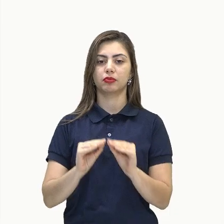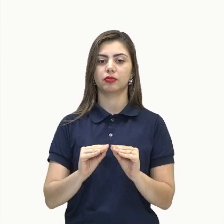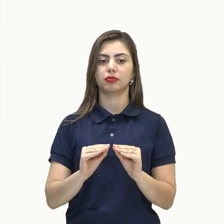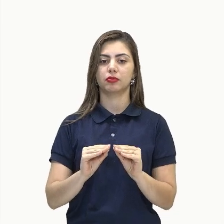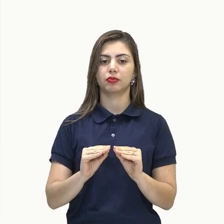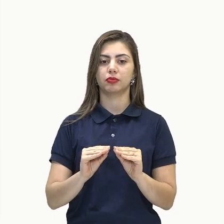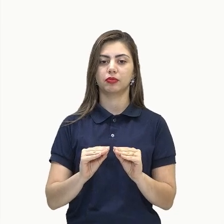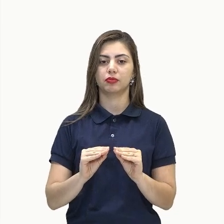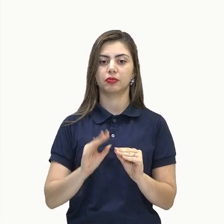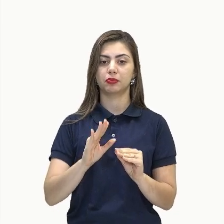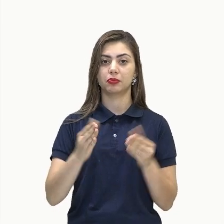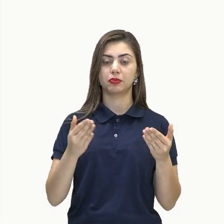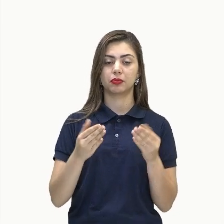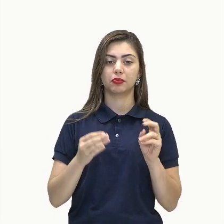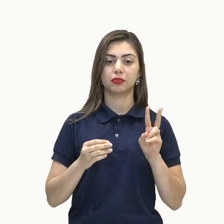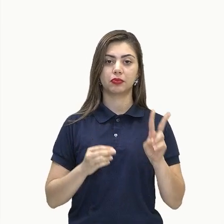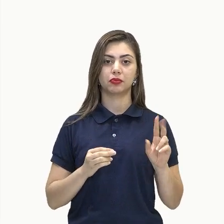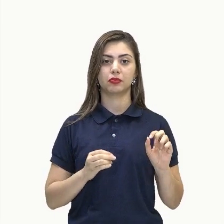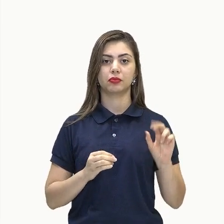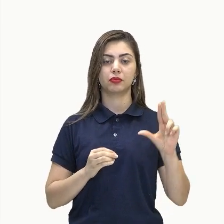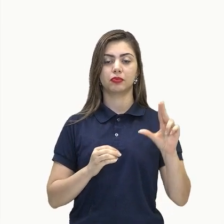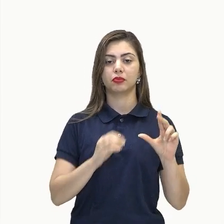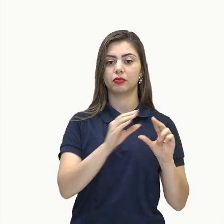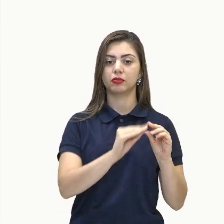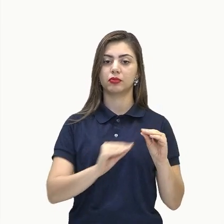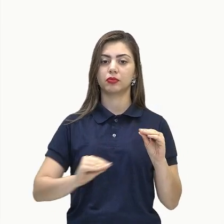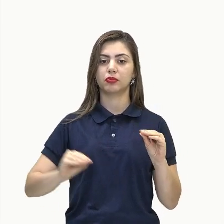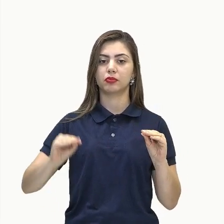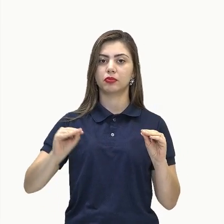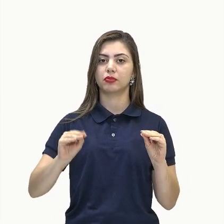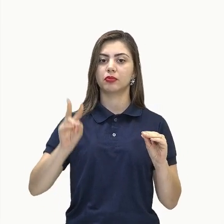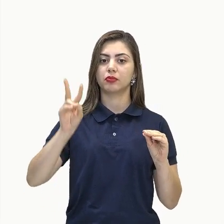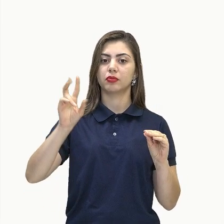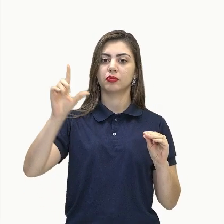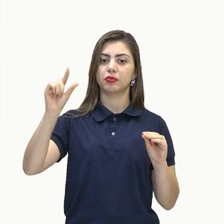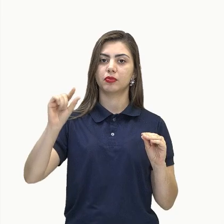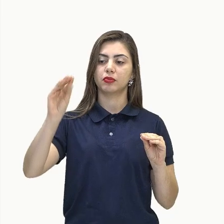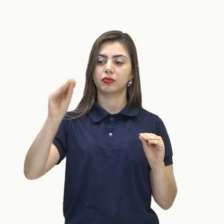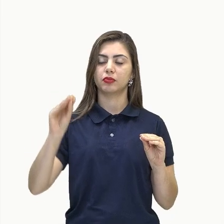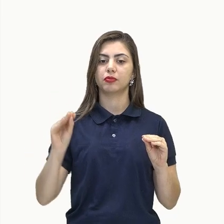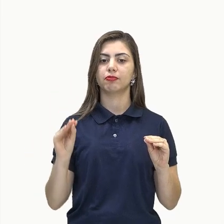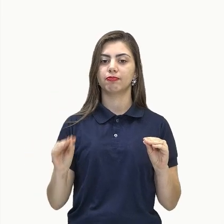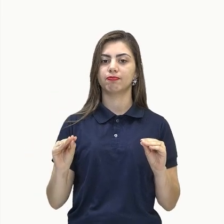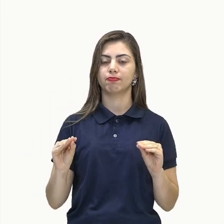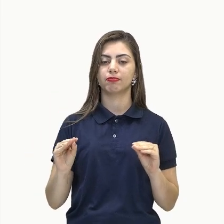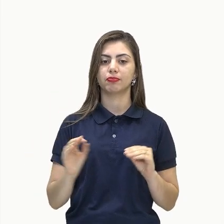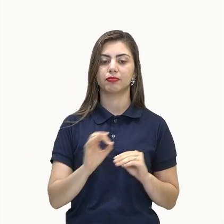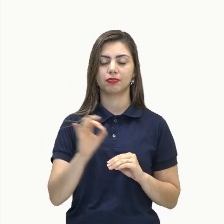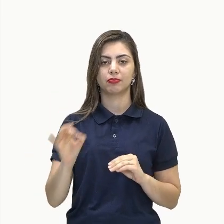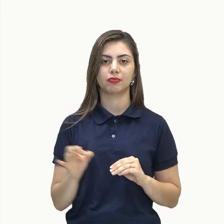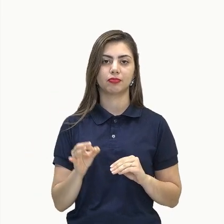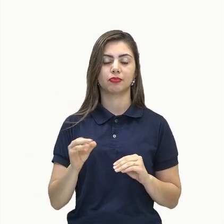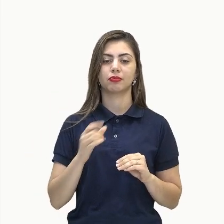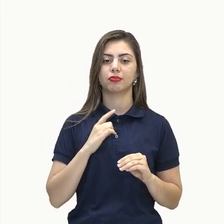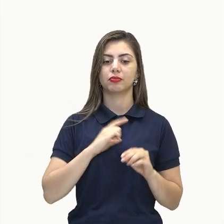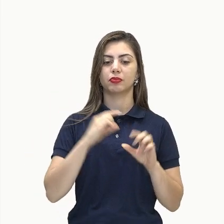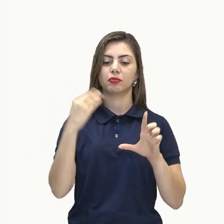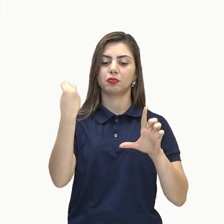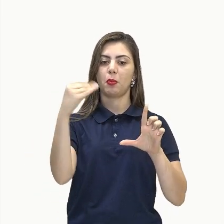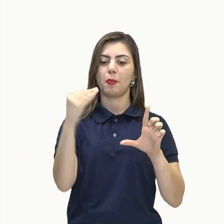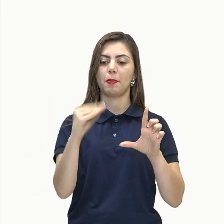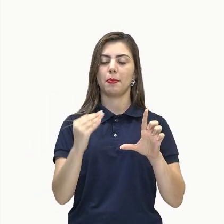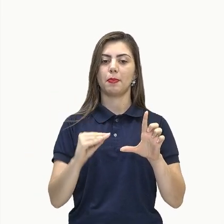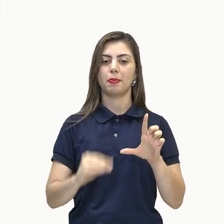ó, viemos com um Vzão maiúsculo aqui, descemos um Vzão minúsculo aqui. E assim sucessivamente para os